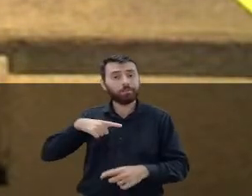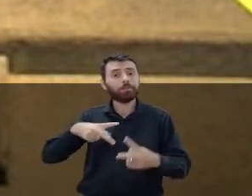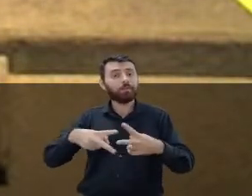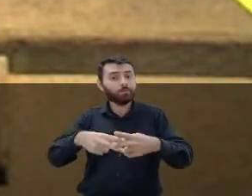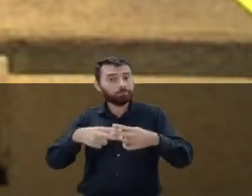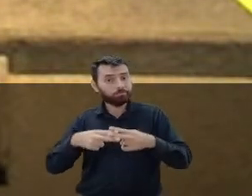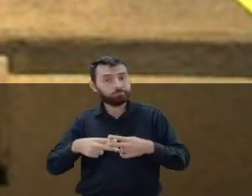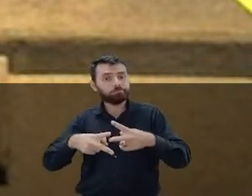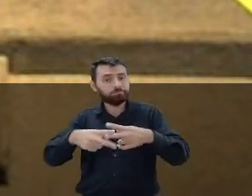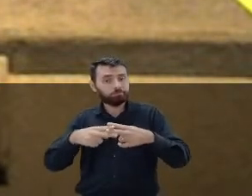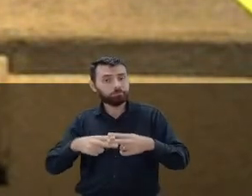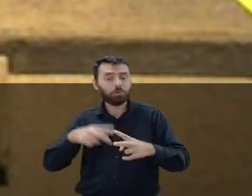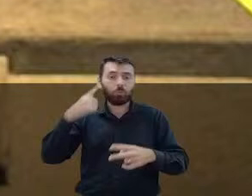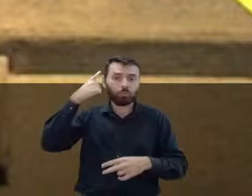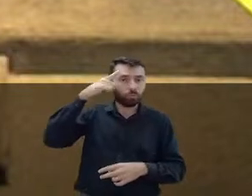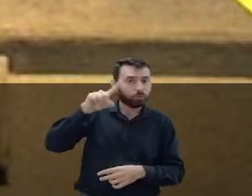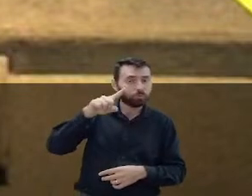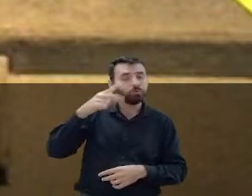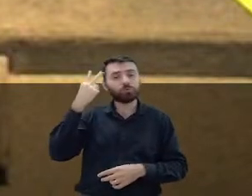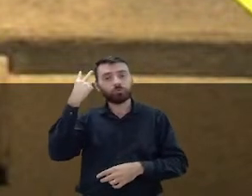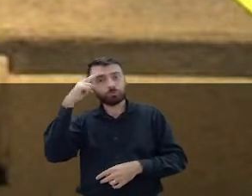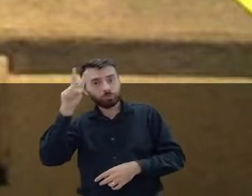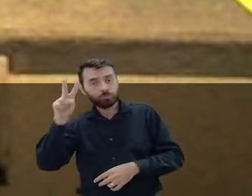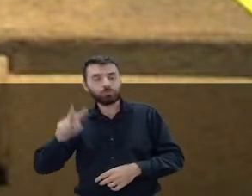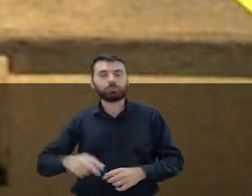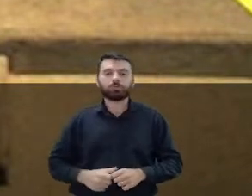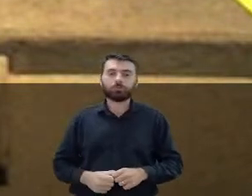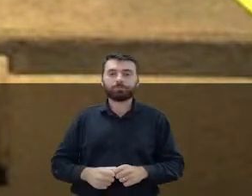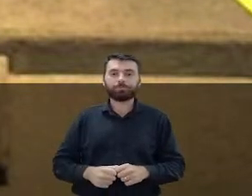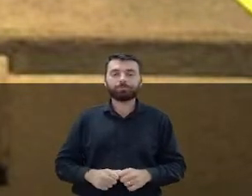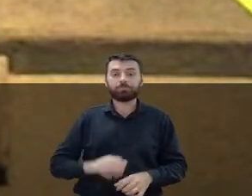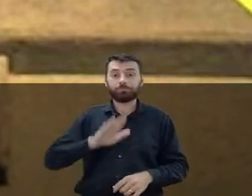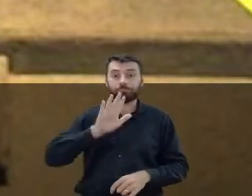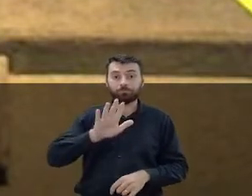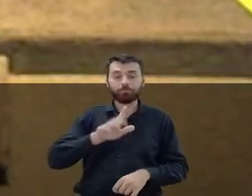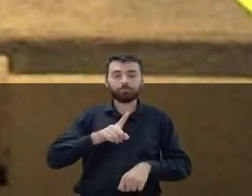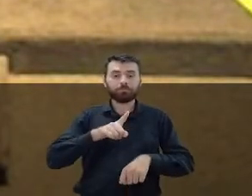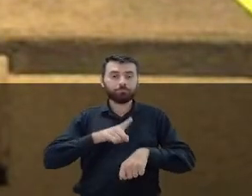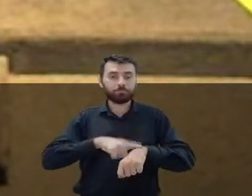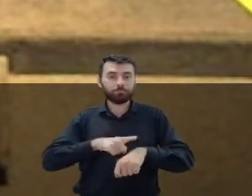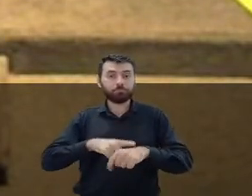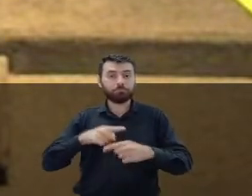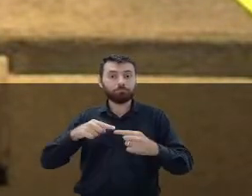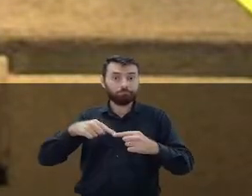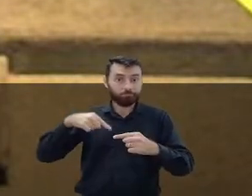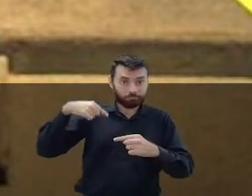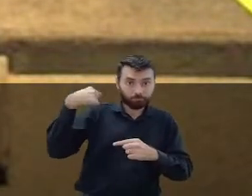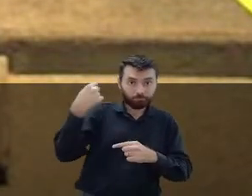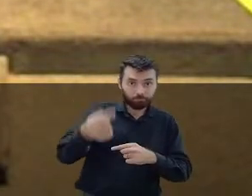médicos. Todavia, no referido período, após esse período de 1 ano e 6 meses, não há